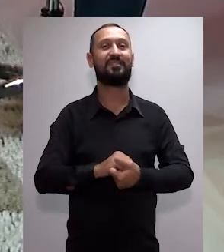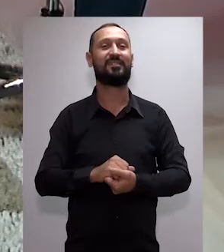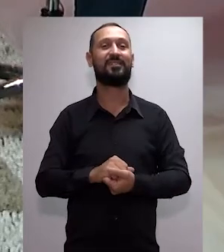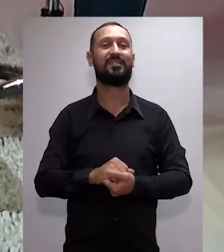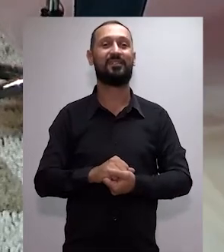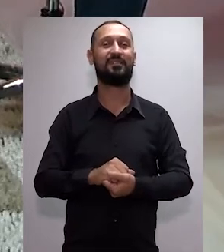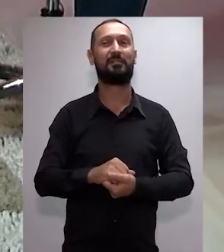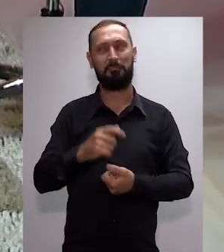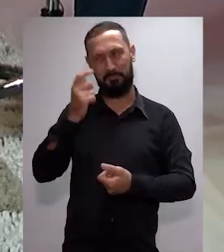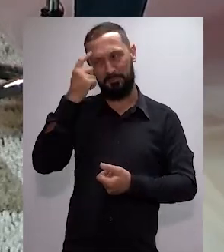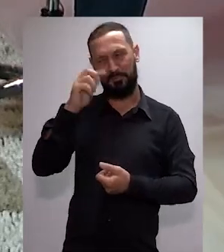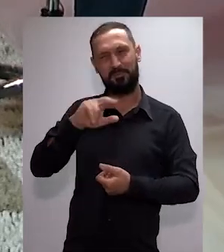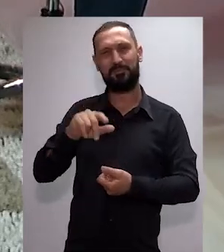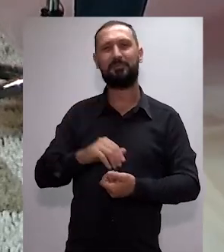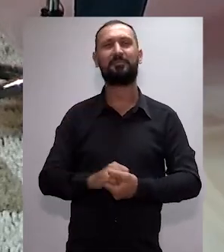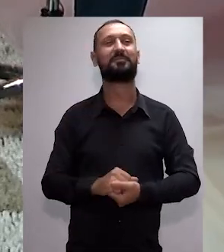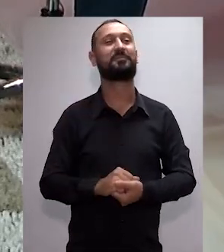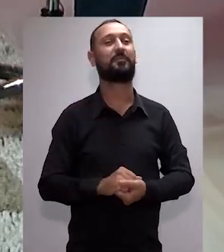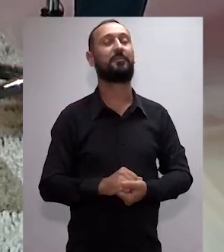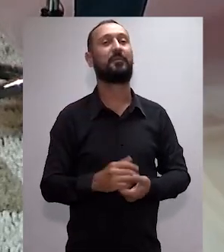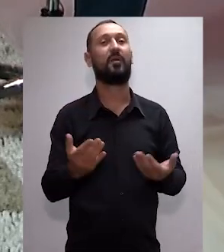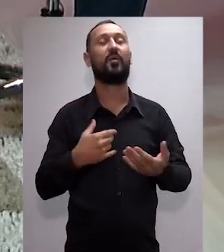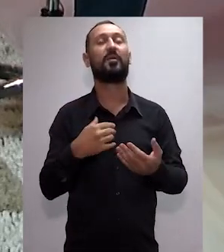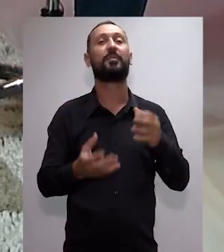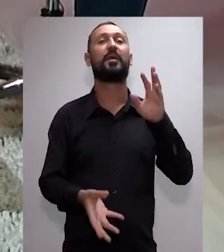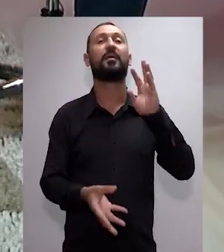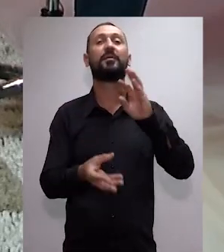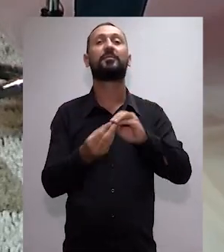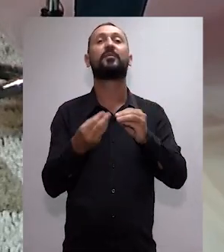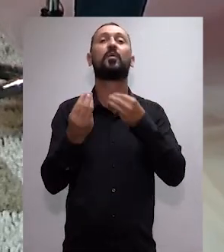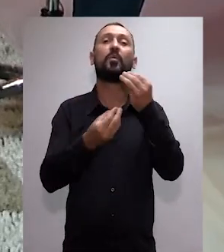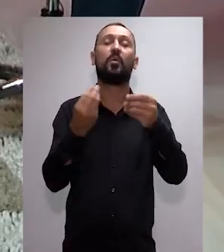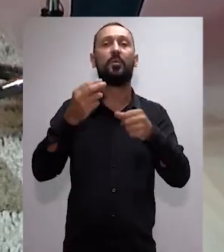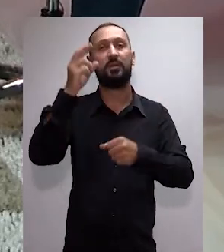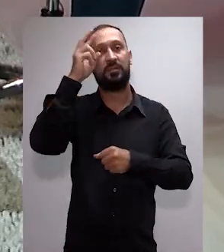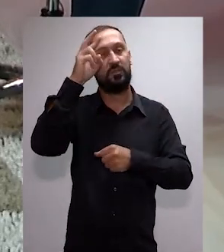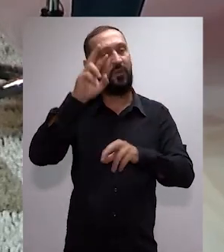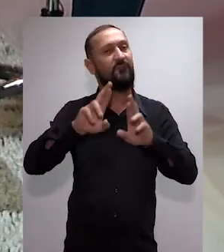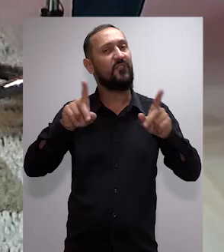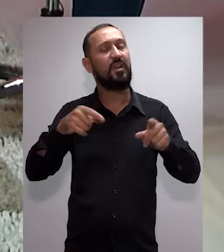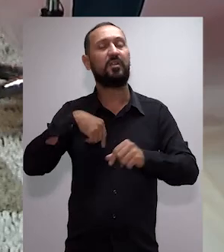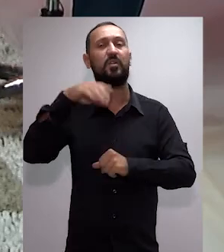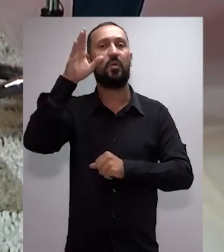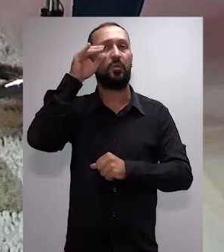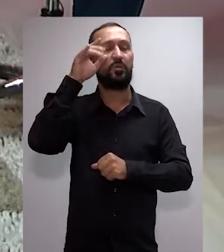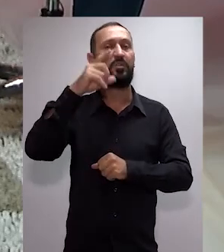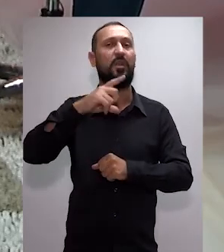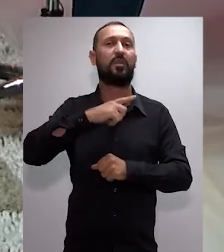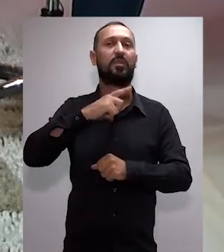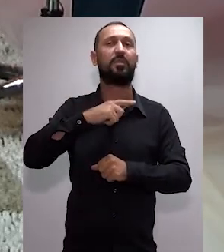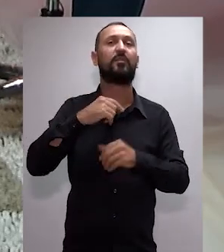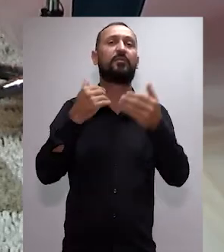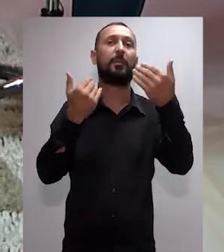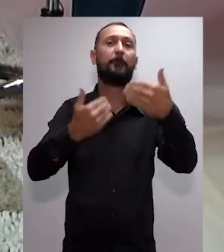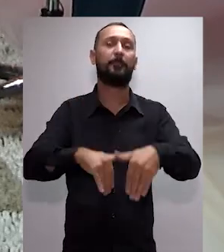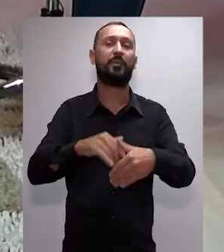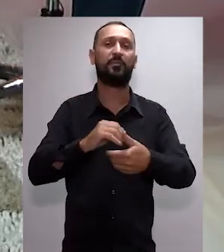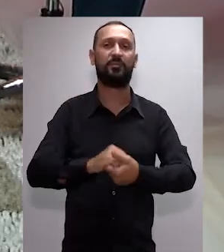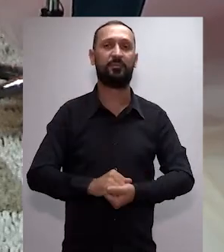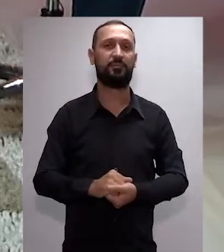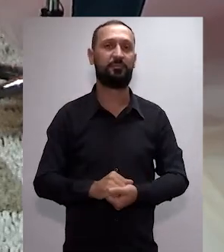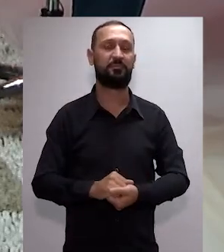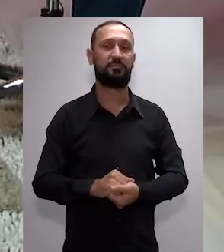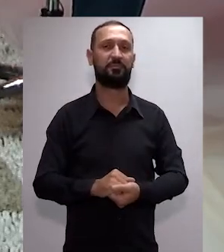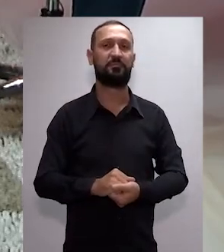não. Eu imagino, a tranquilidade que seja. E para finalizar, conta pra gente histórias inusitadas, curiosas, que já aconteceram em uma